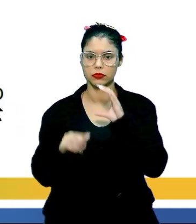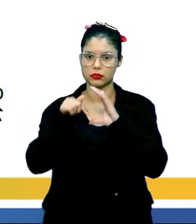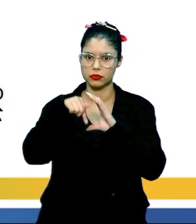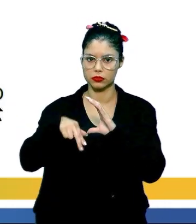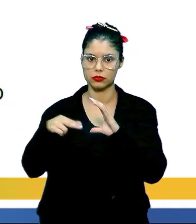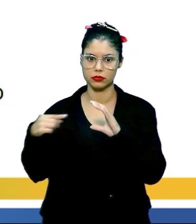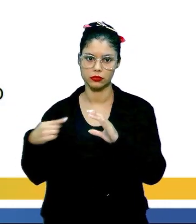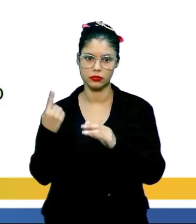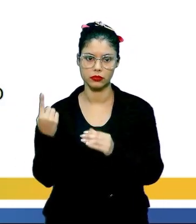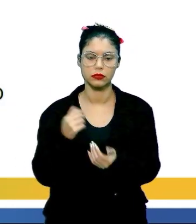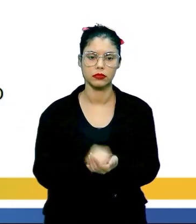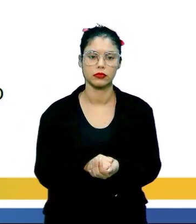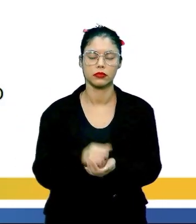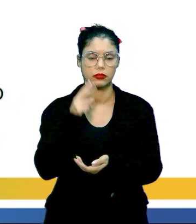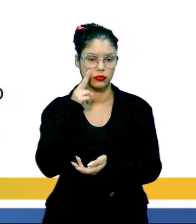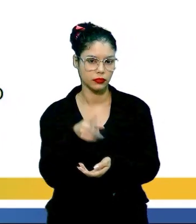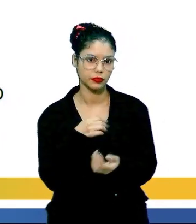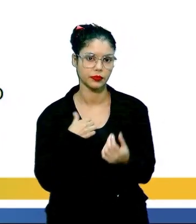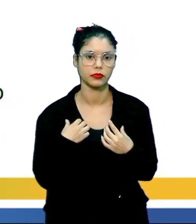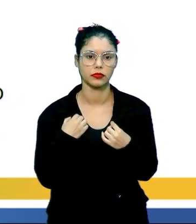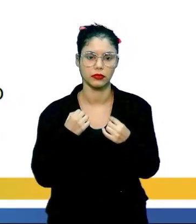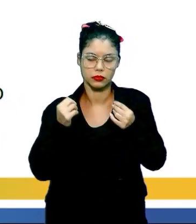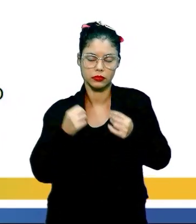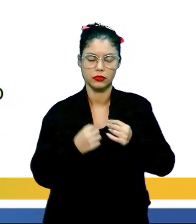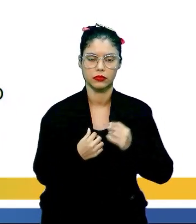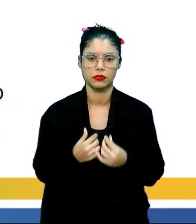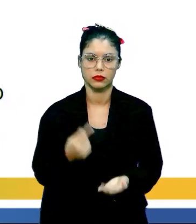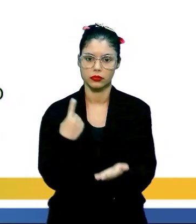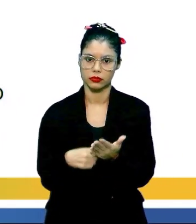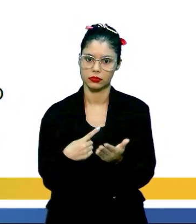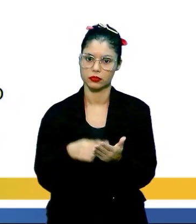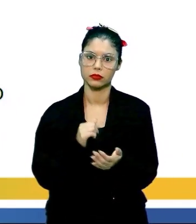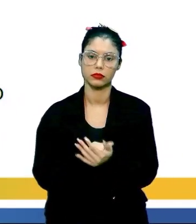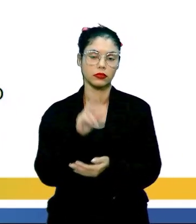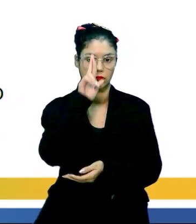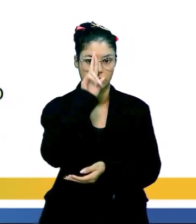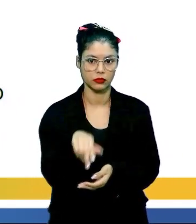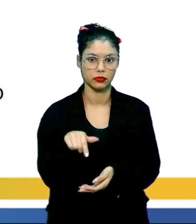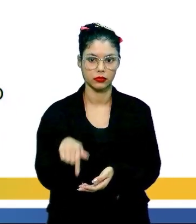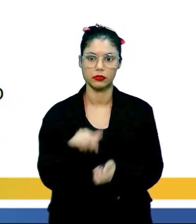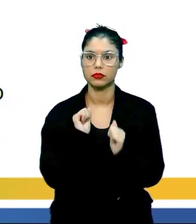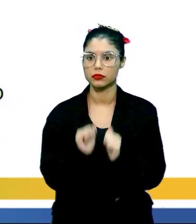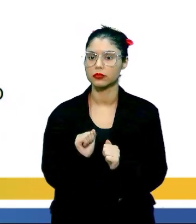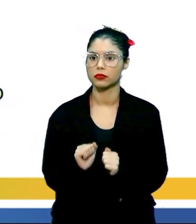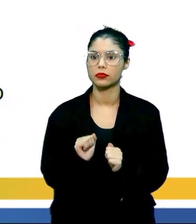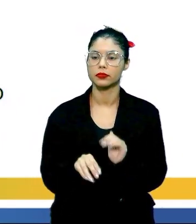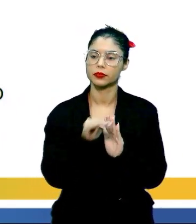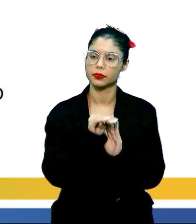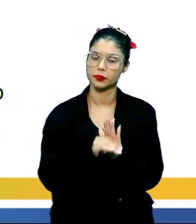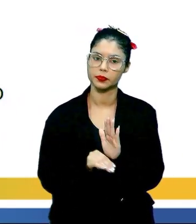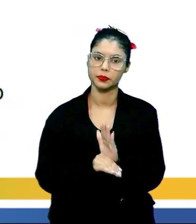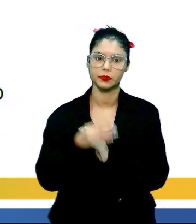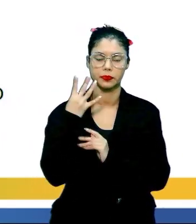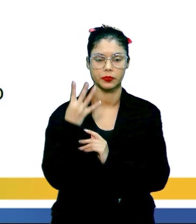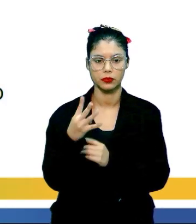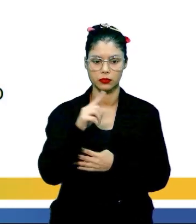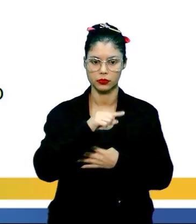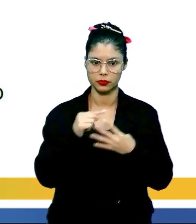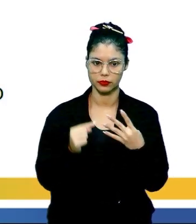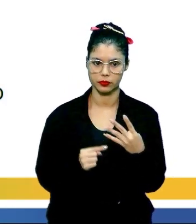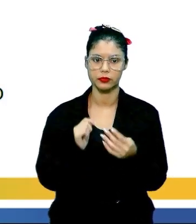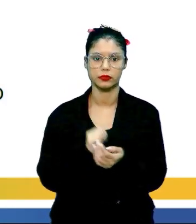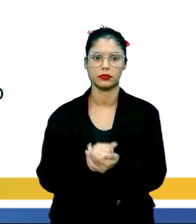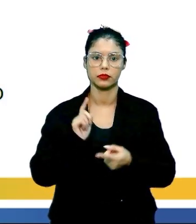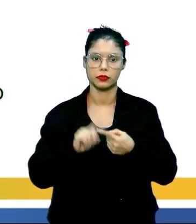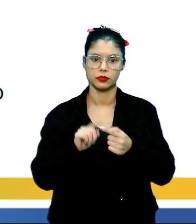por quê. Vamos entender isso? De acordo com o valor da razão Q, podemos classificar a progressão geométrica em 4